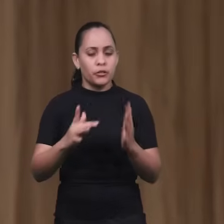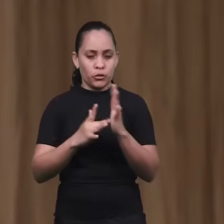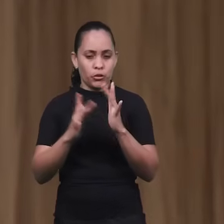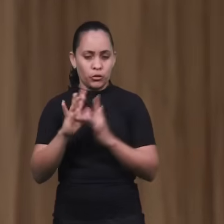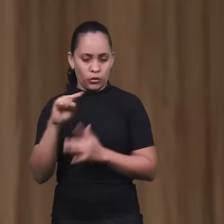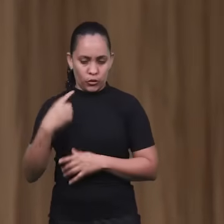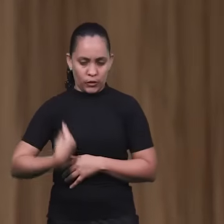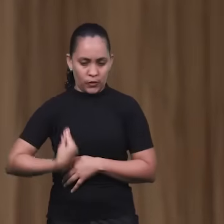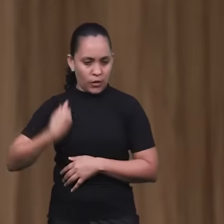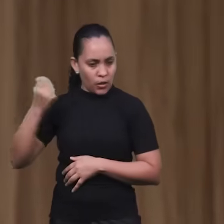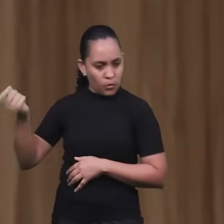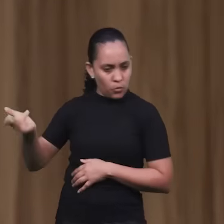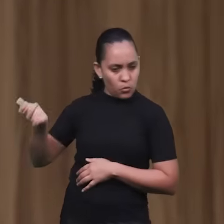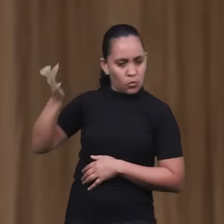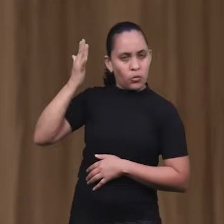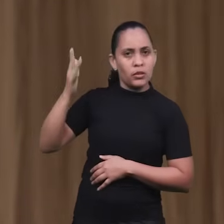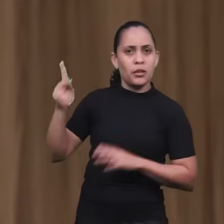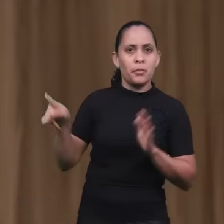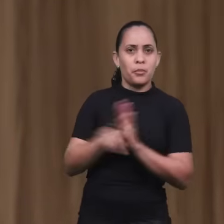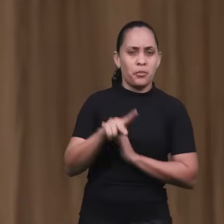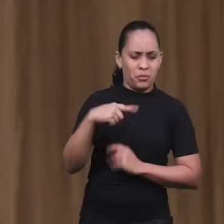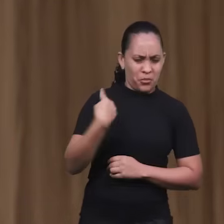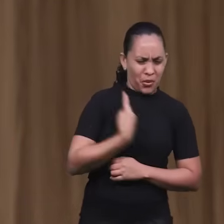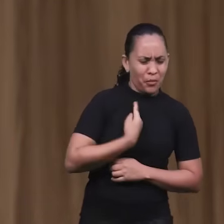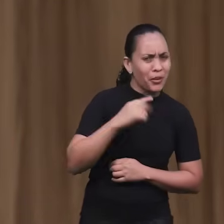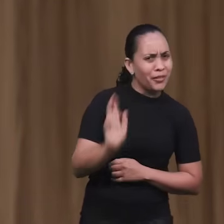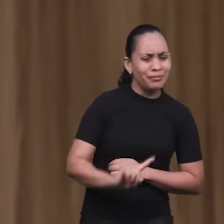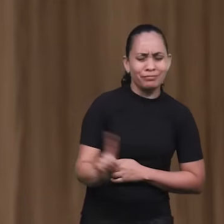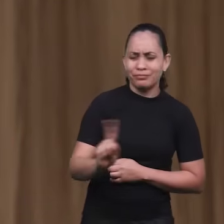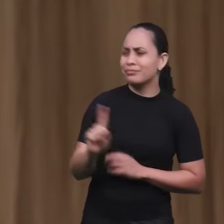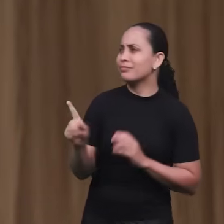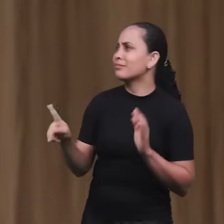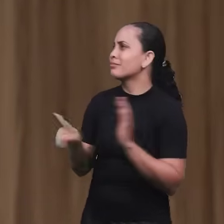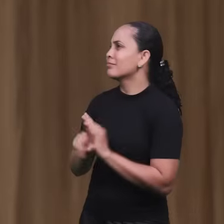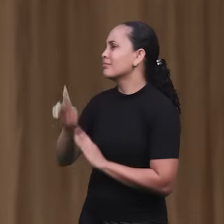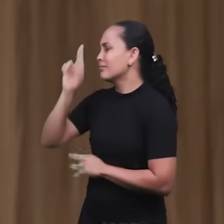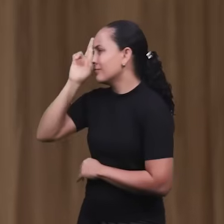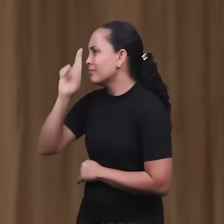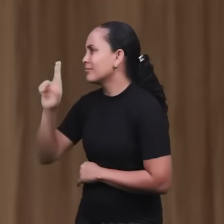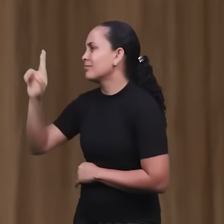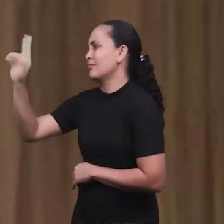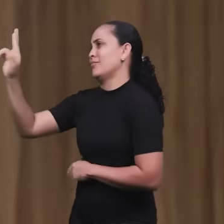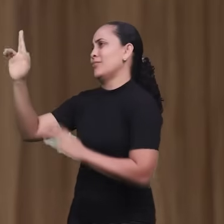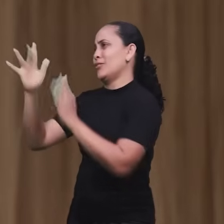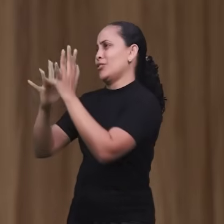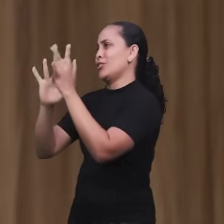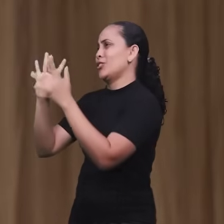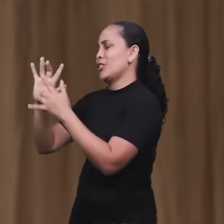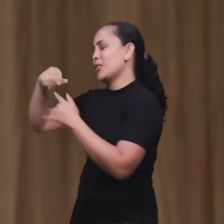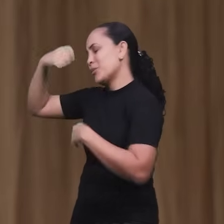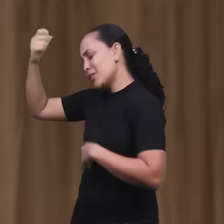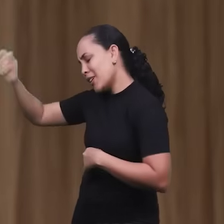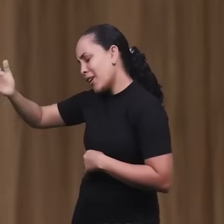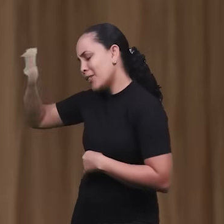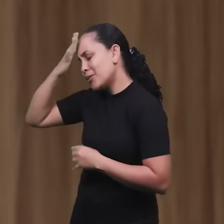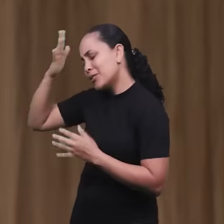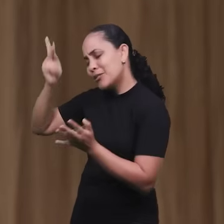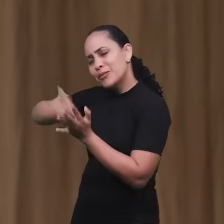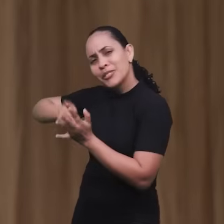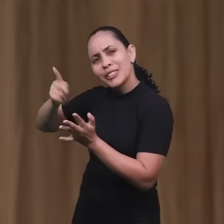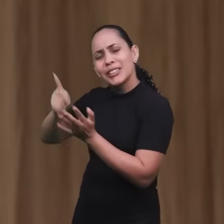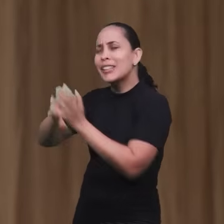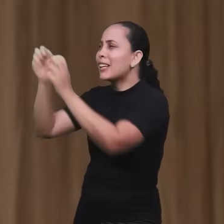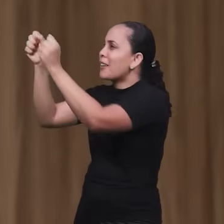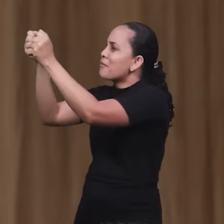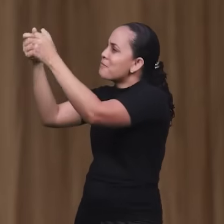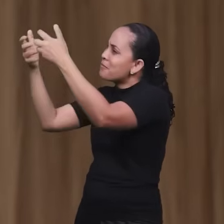luz no mundo? A luz que há em nós não vem de nós mesmos, mas vem